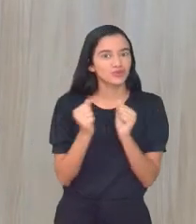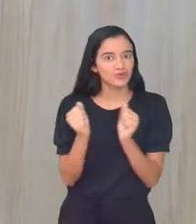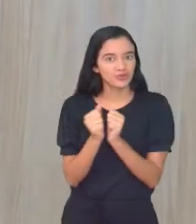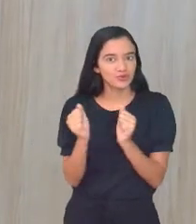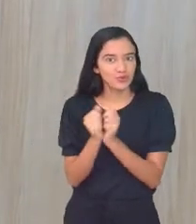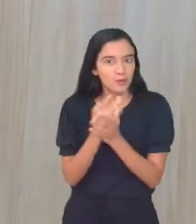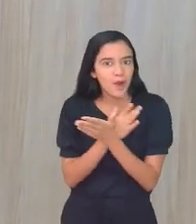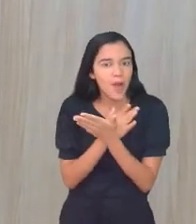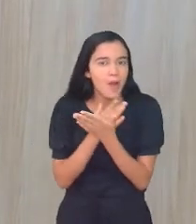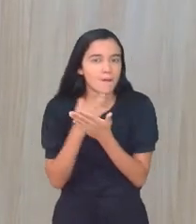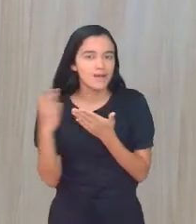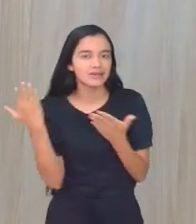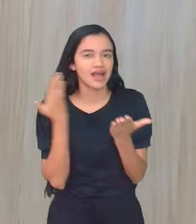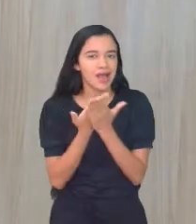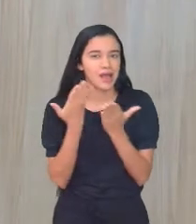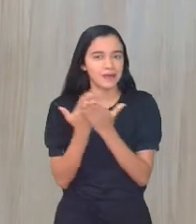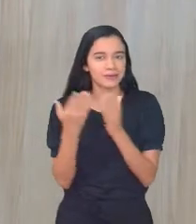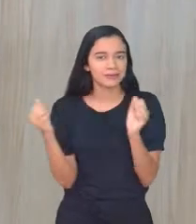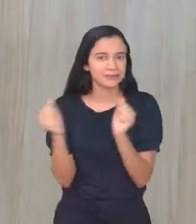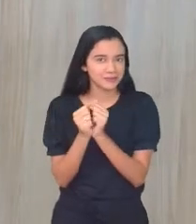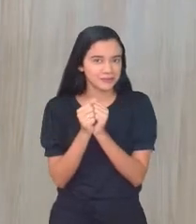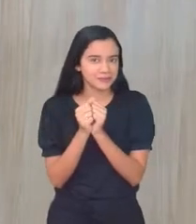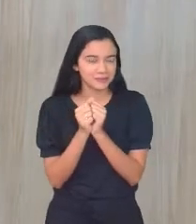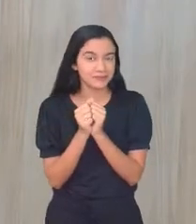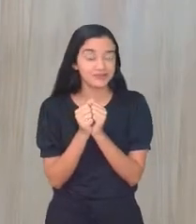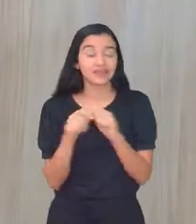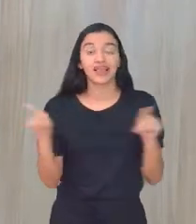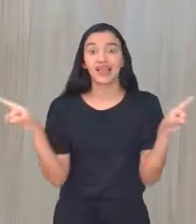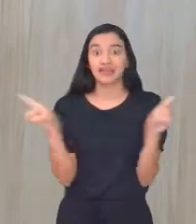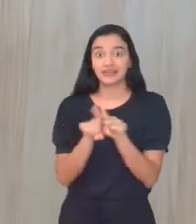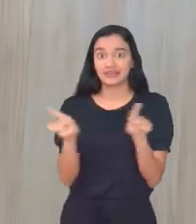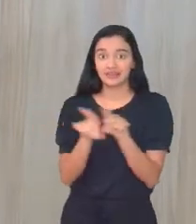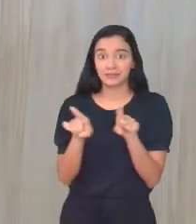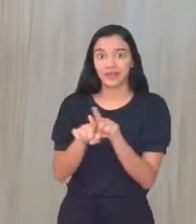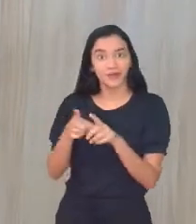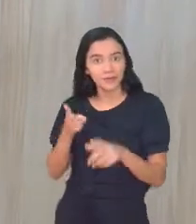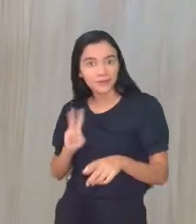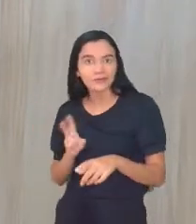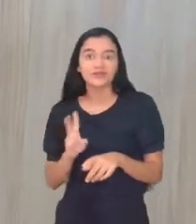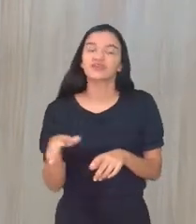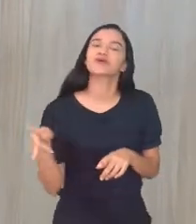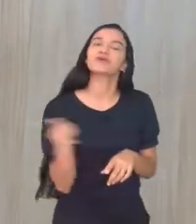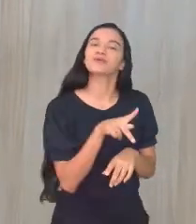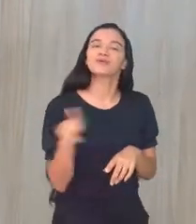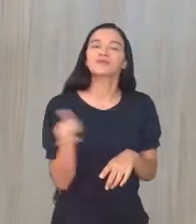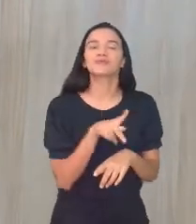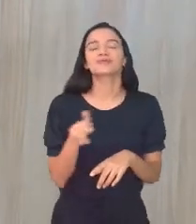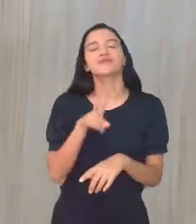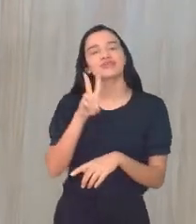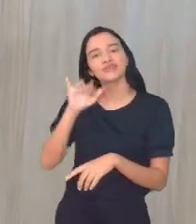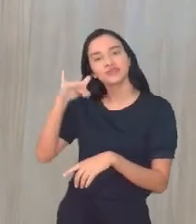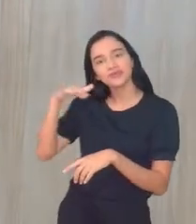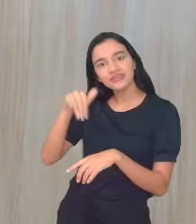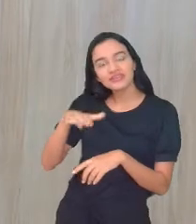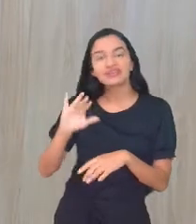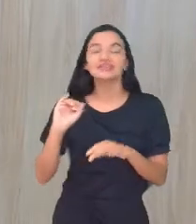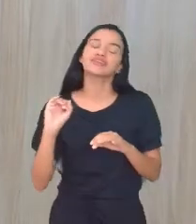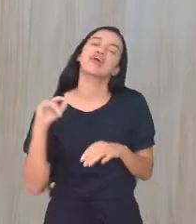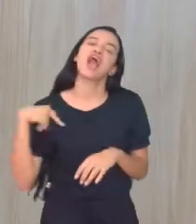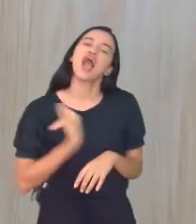para começar essa aula comigo e continuar com o professor Luciano é a